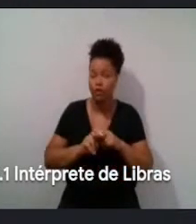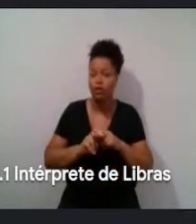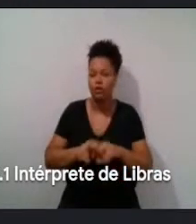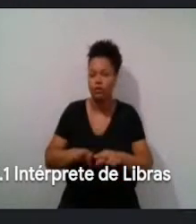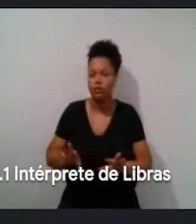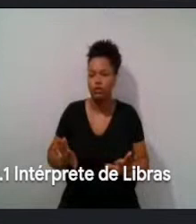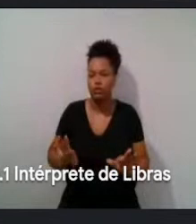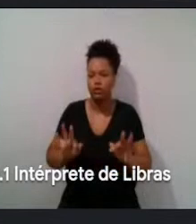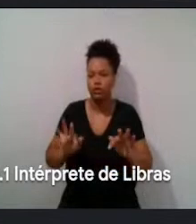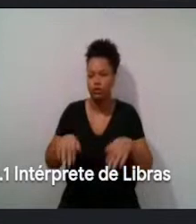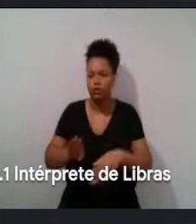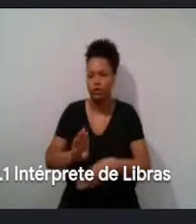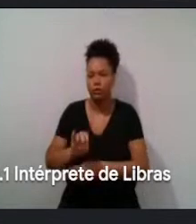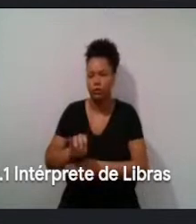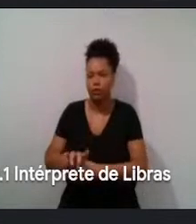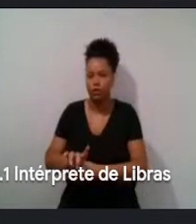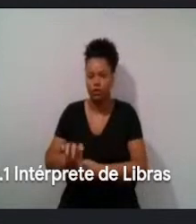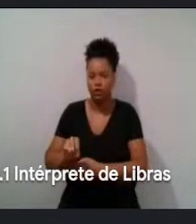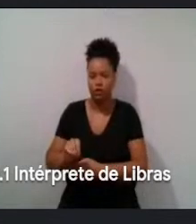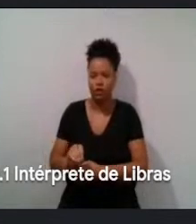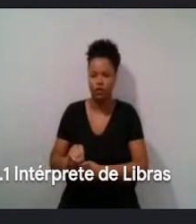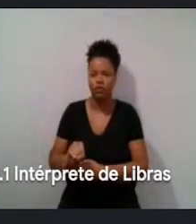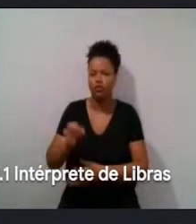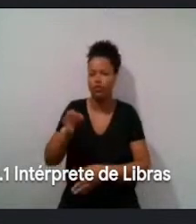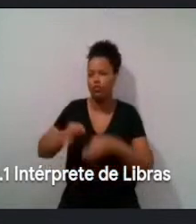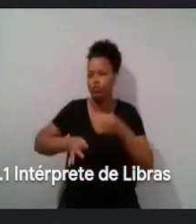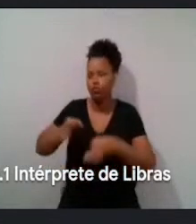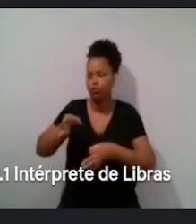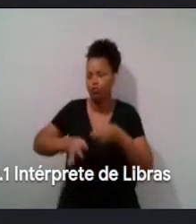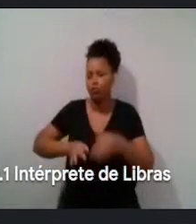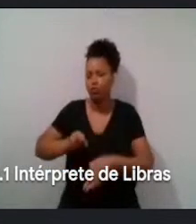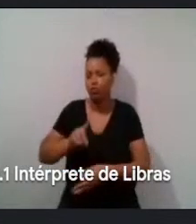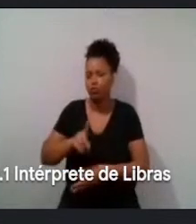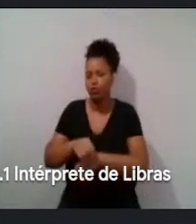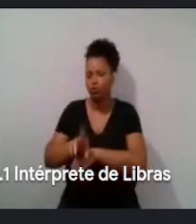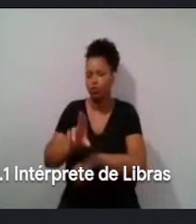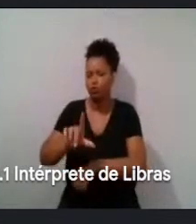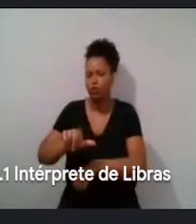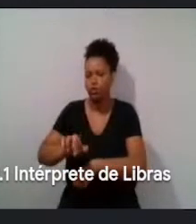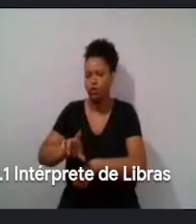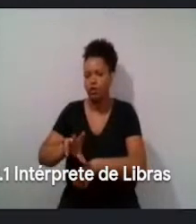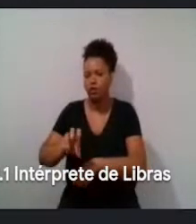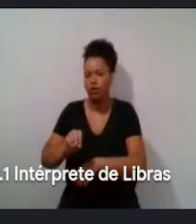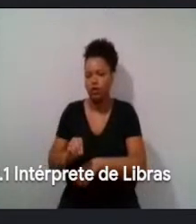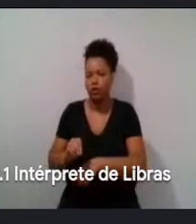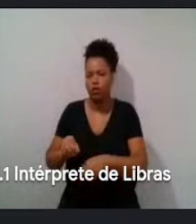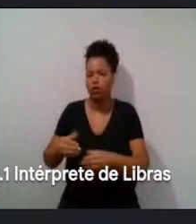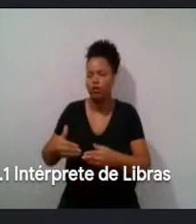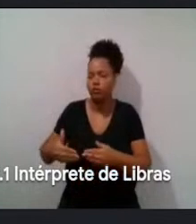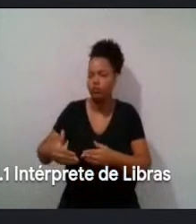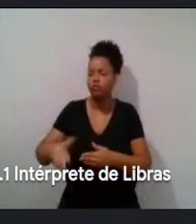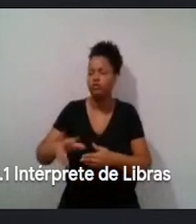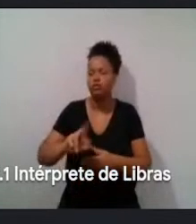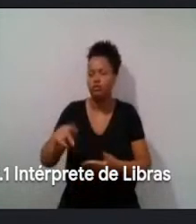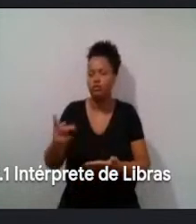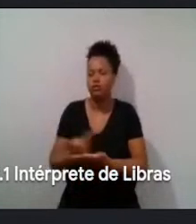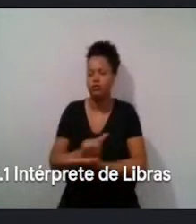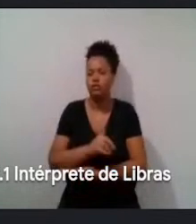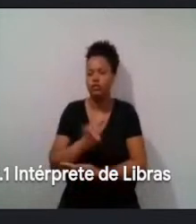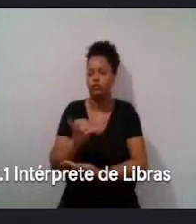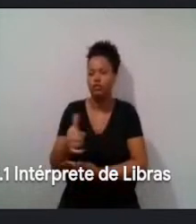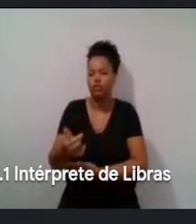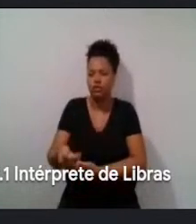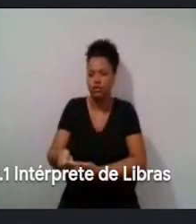encerramento do biênio do juiz eleitoral doutor Lauro Augusto Moreira Maia, que vai ocorrer agora no dia 17 de fevereiro desse